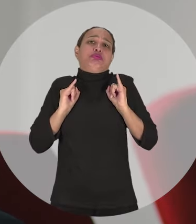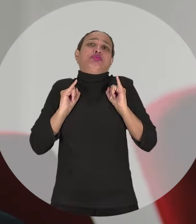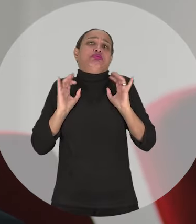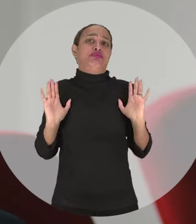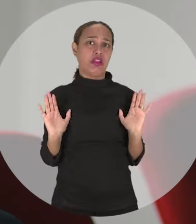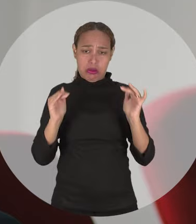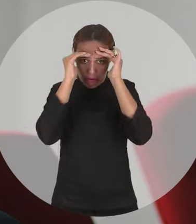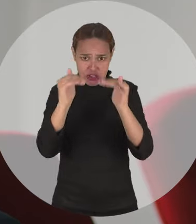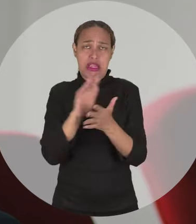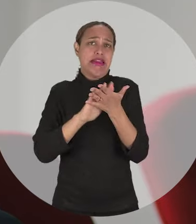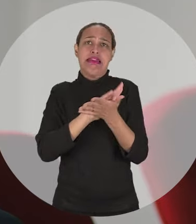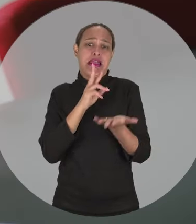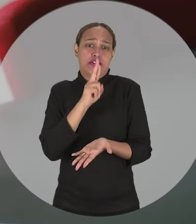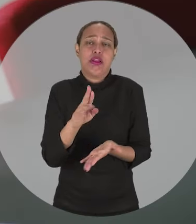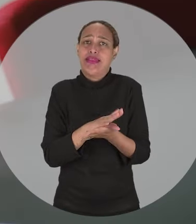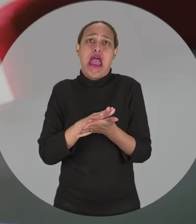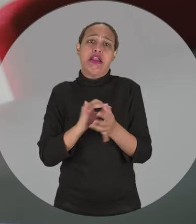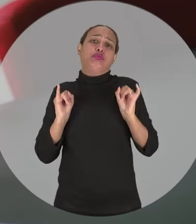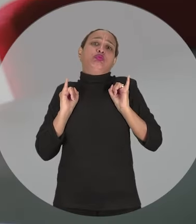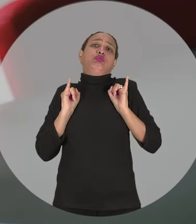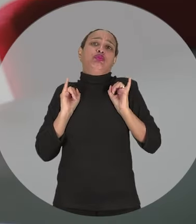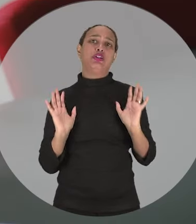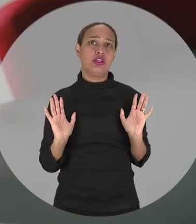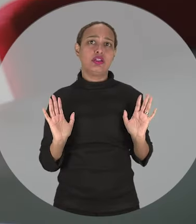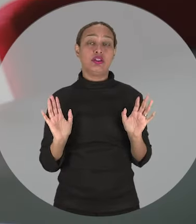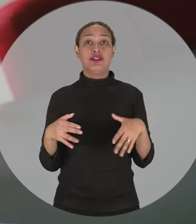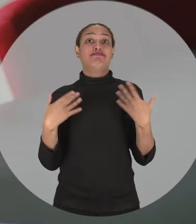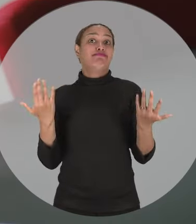a sério, não dá resposta. Em vez de você ter